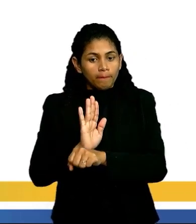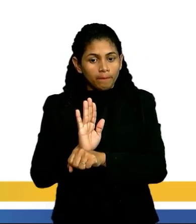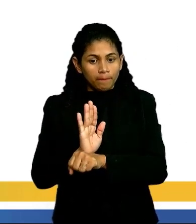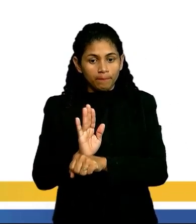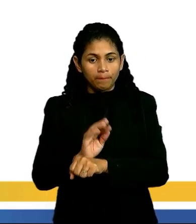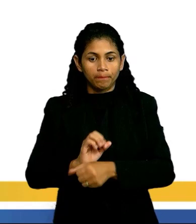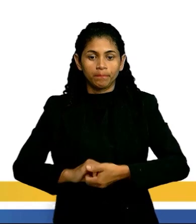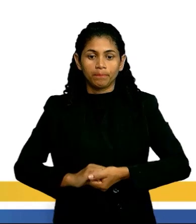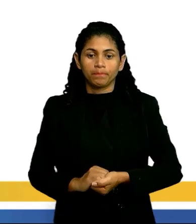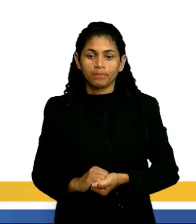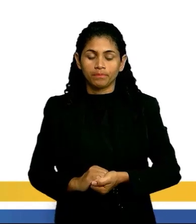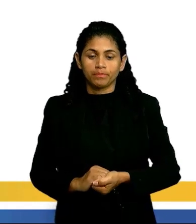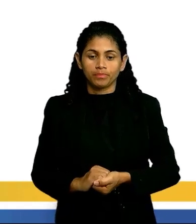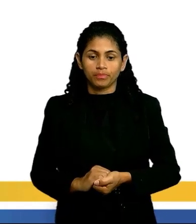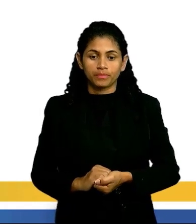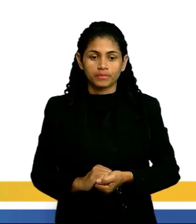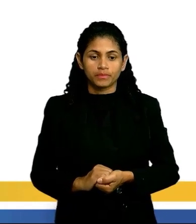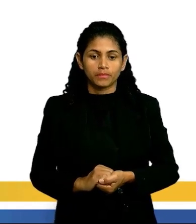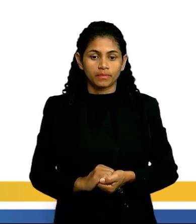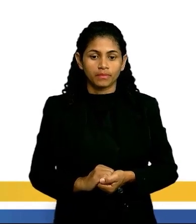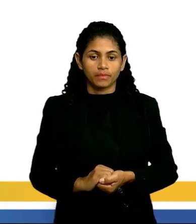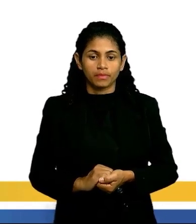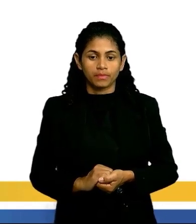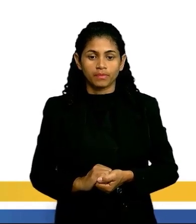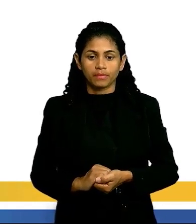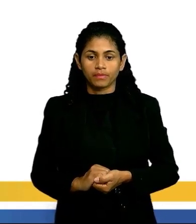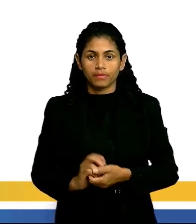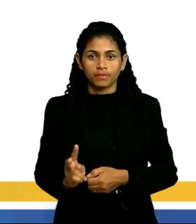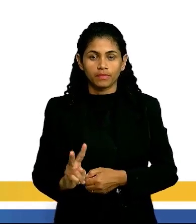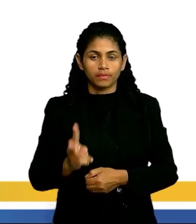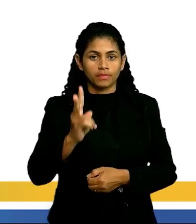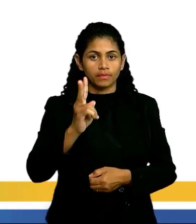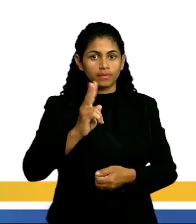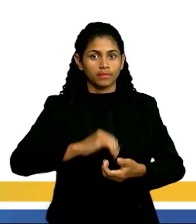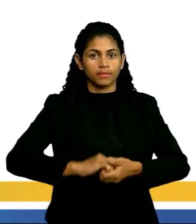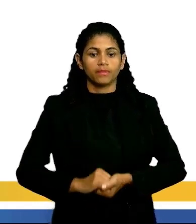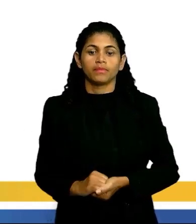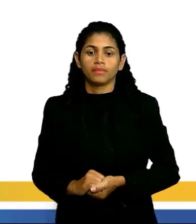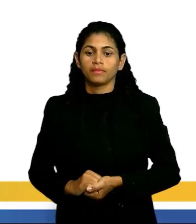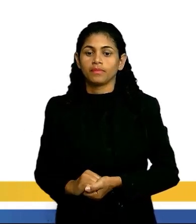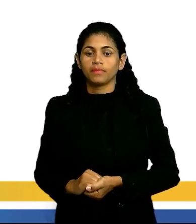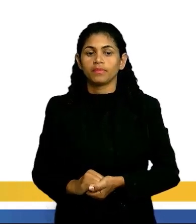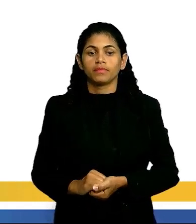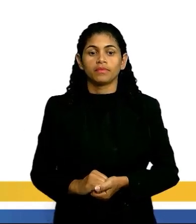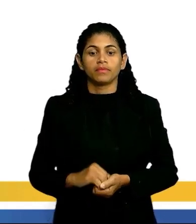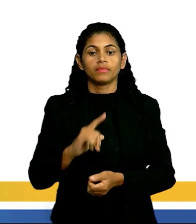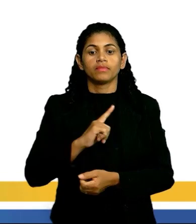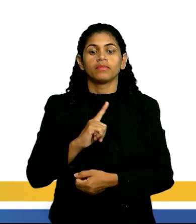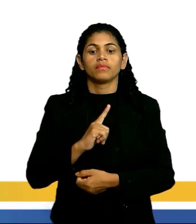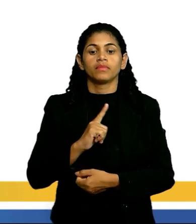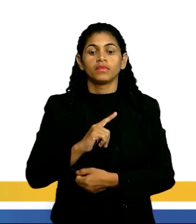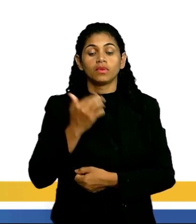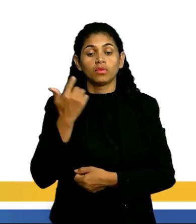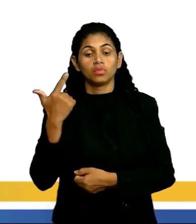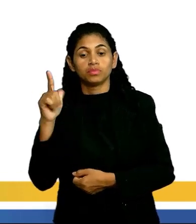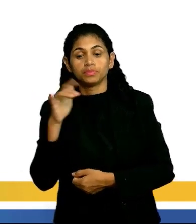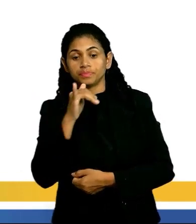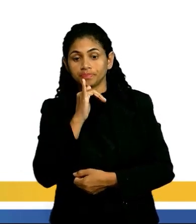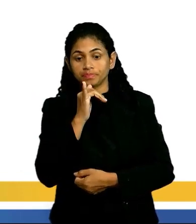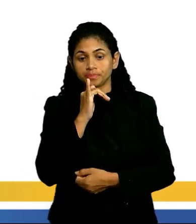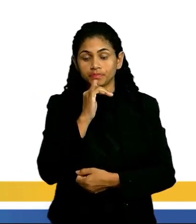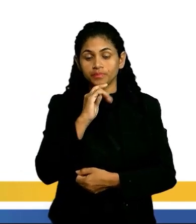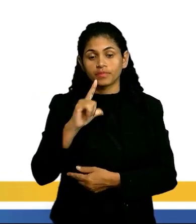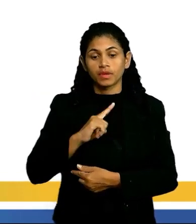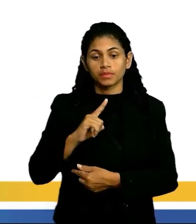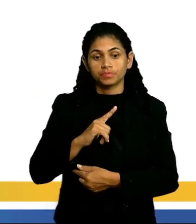quem reduz, agente oxidante. Vamos seguir. Então, na tela nós temos um outro exemplo, onde eu tenho